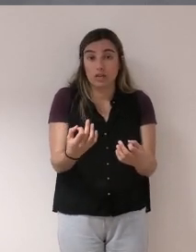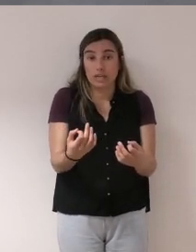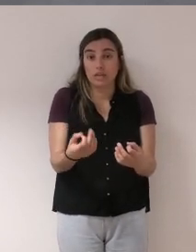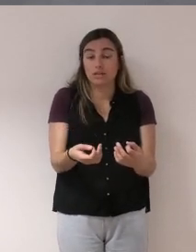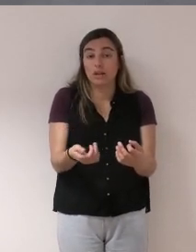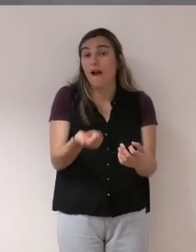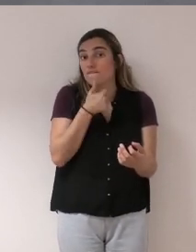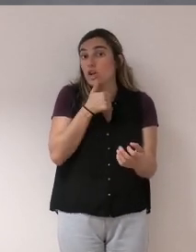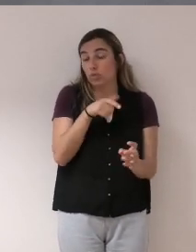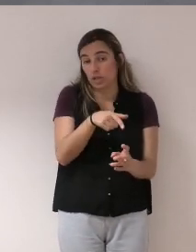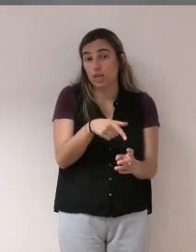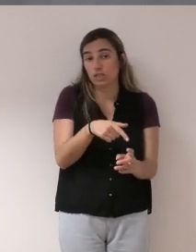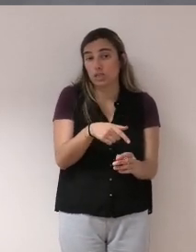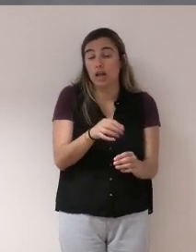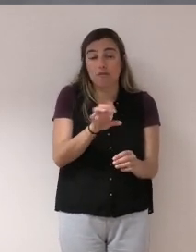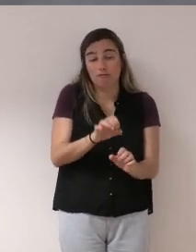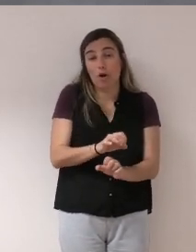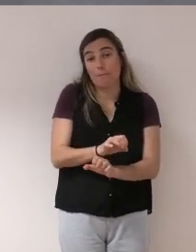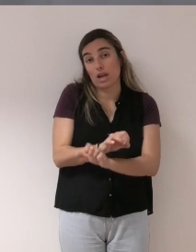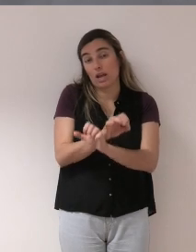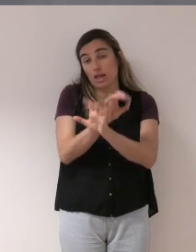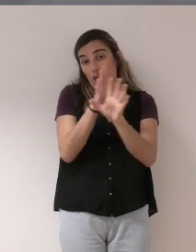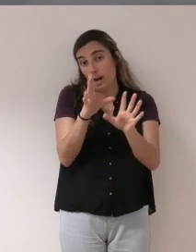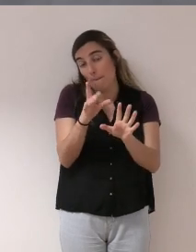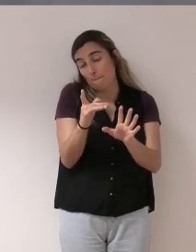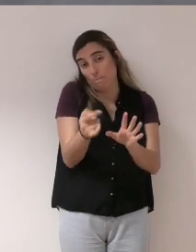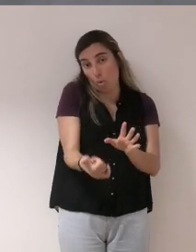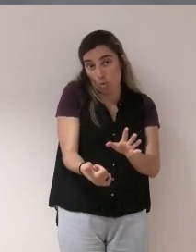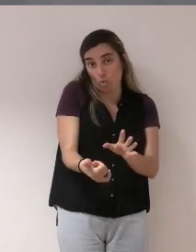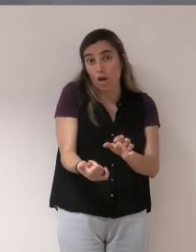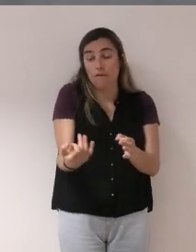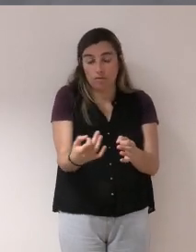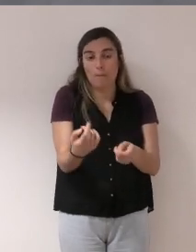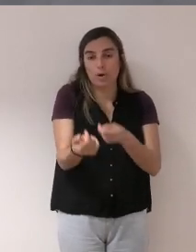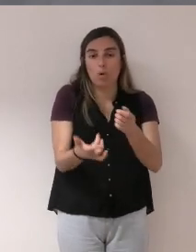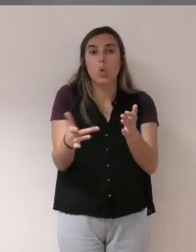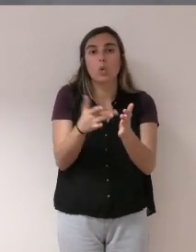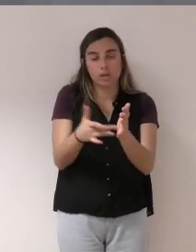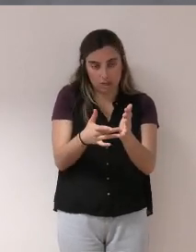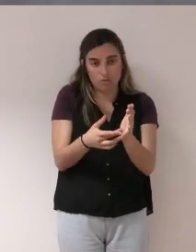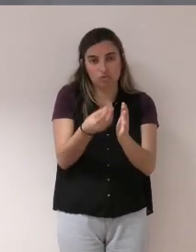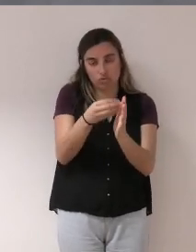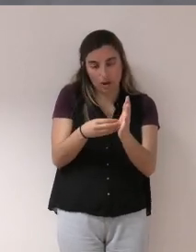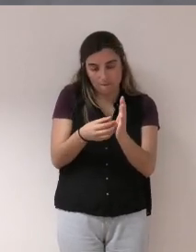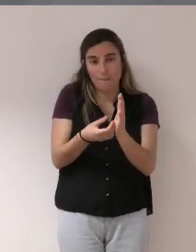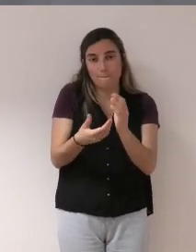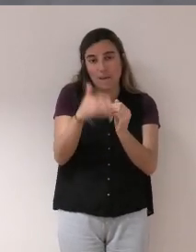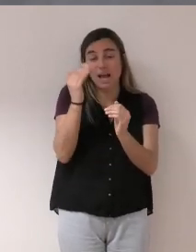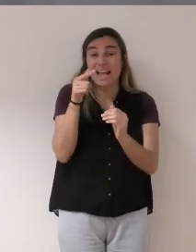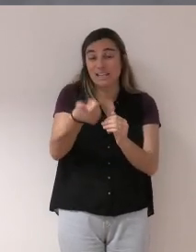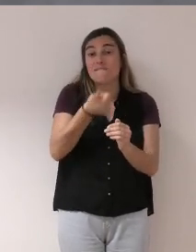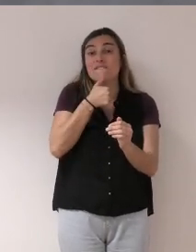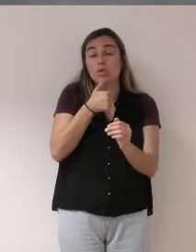provavelmente de forma menos explícita à medida que os livros vão avançando, é sempre uma violência